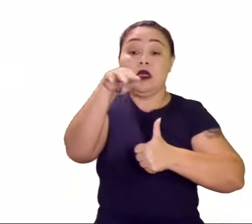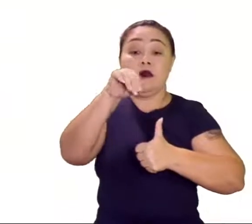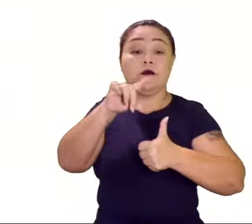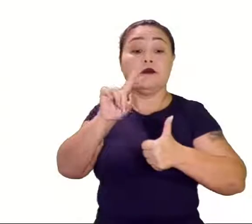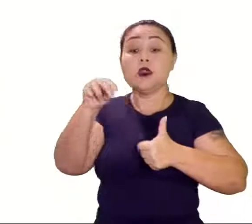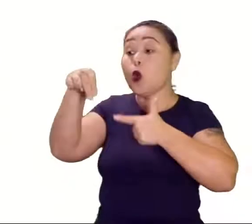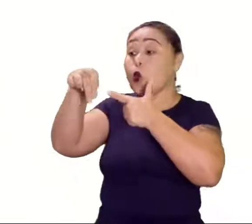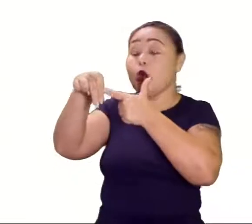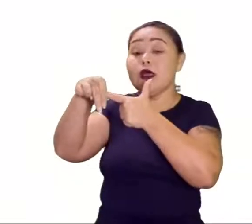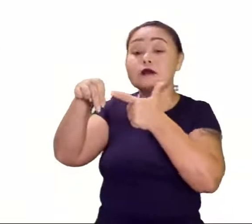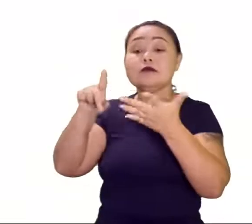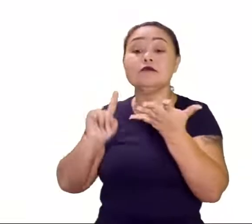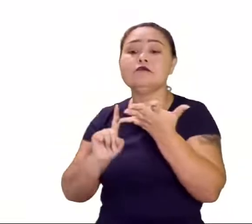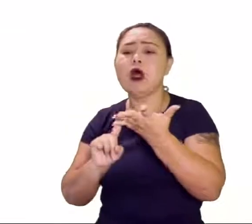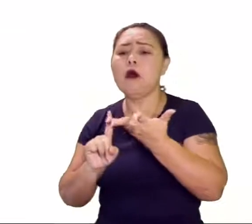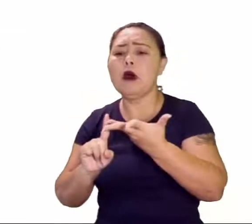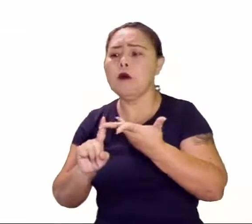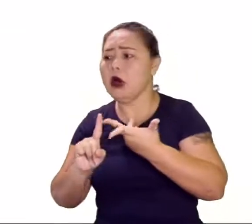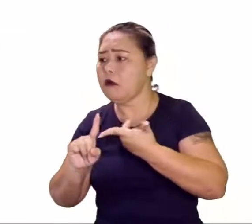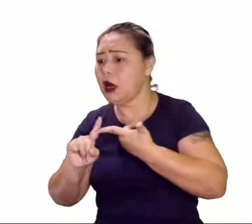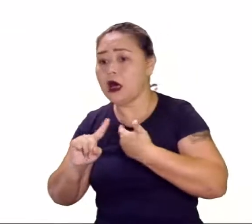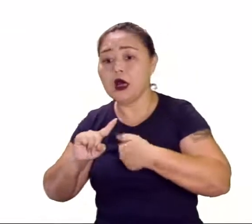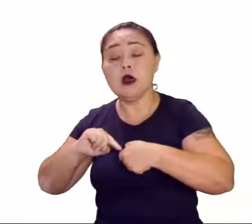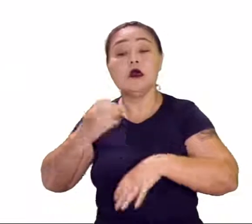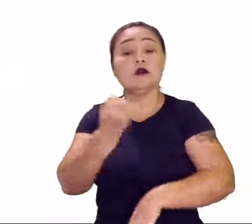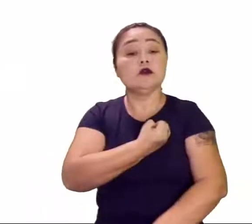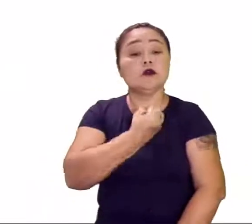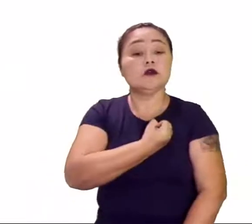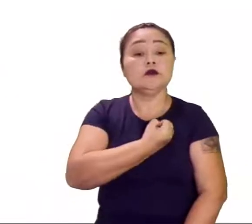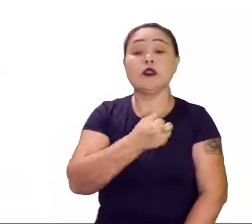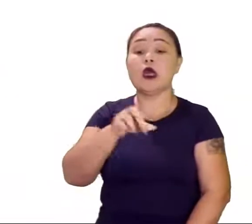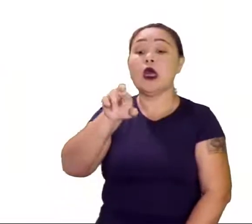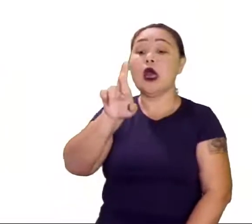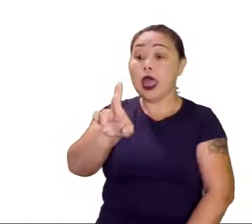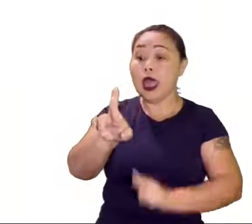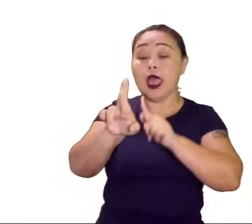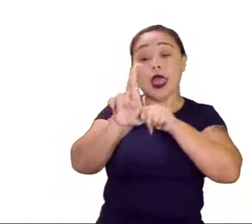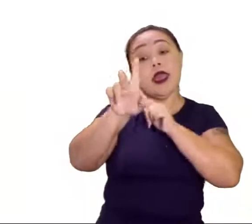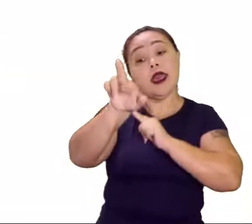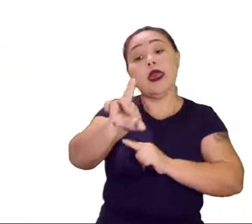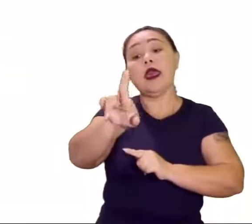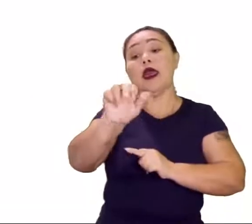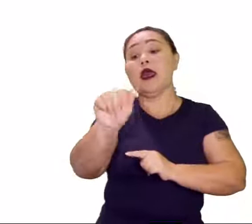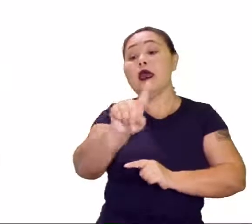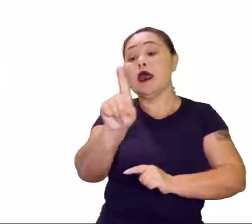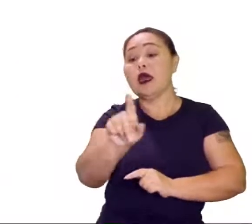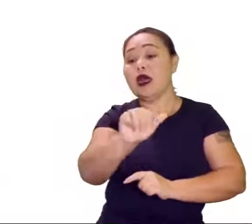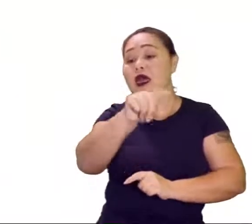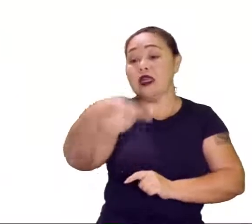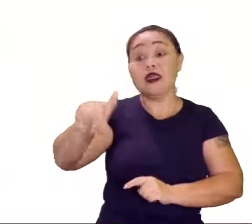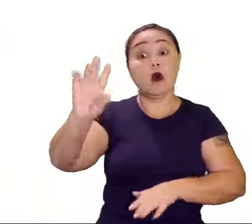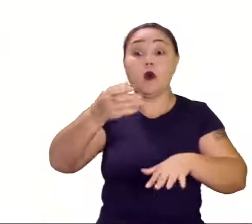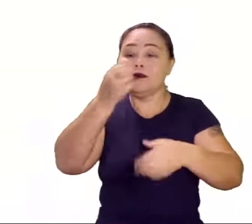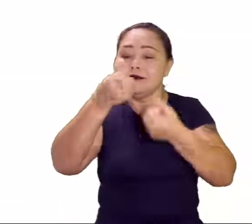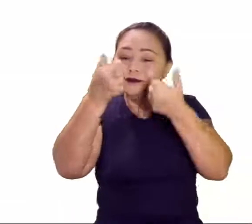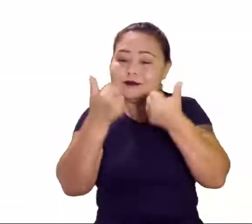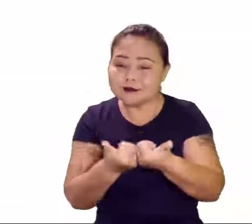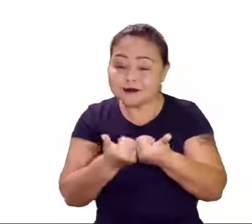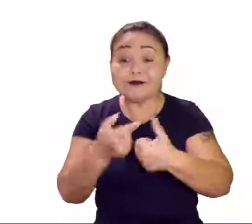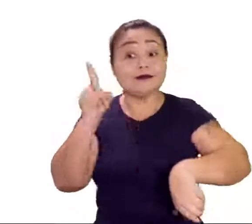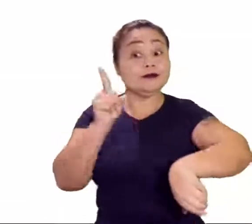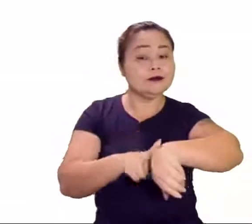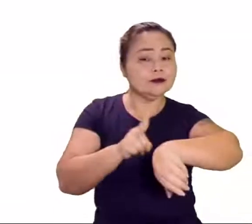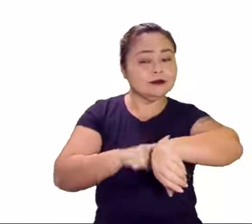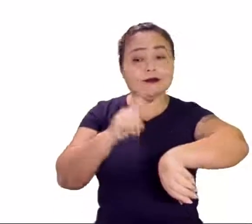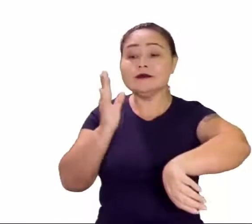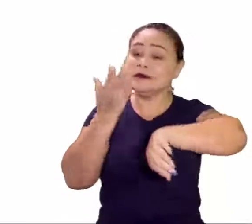é o N? O N é o número de termos. E o R? O R é a nossa razão. Muito bem, então com isso é hora